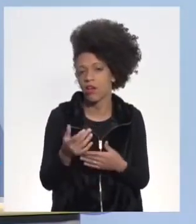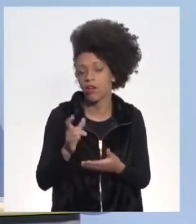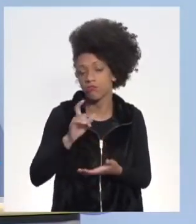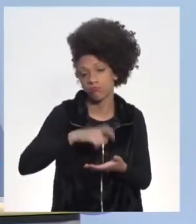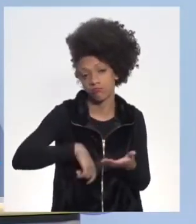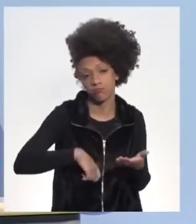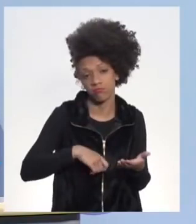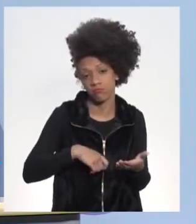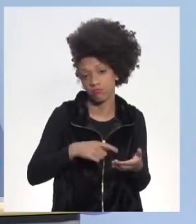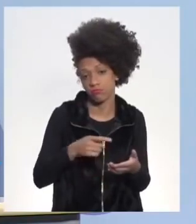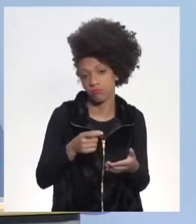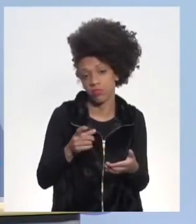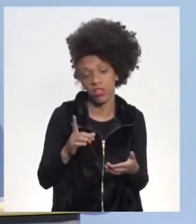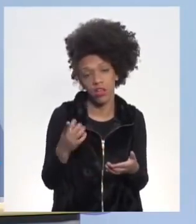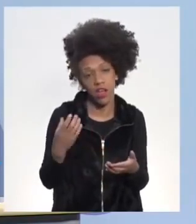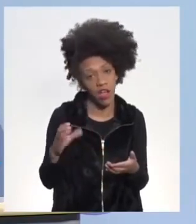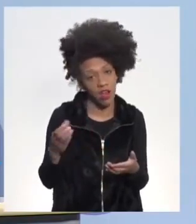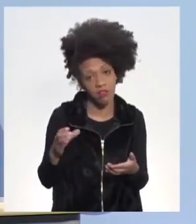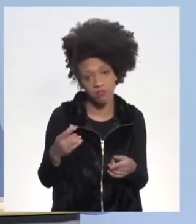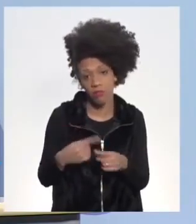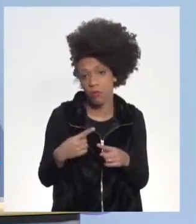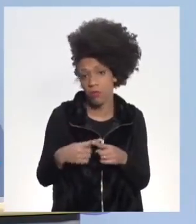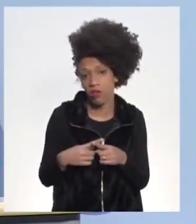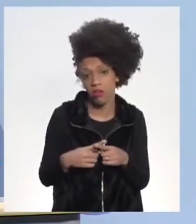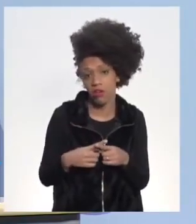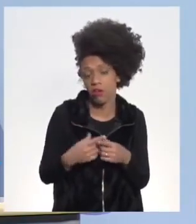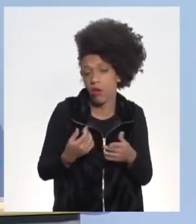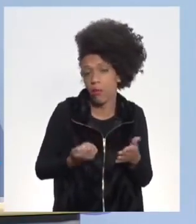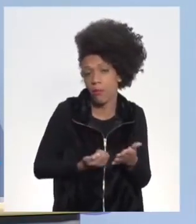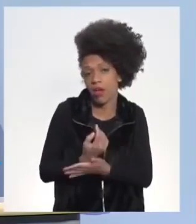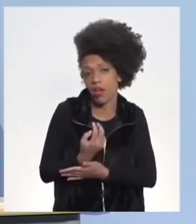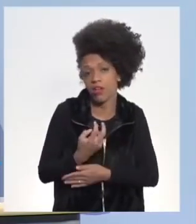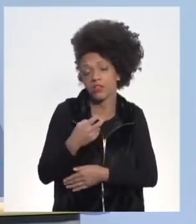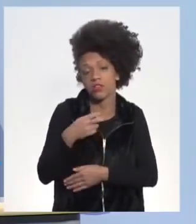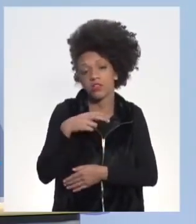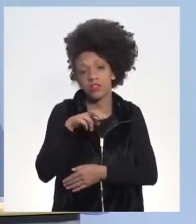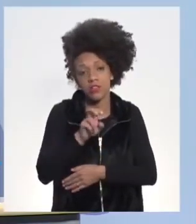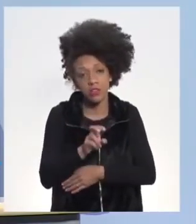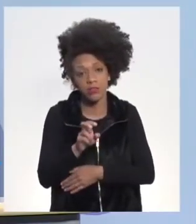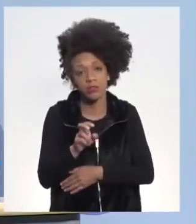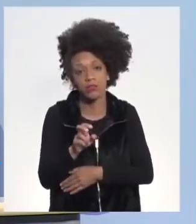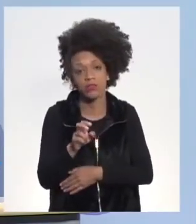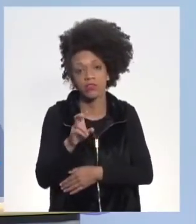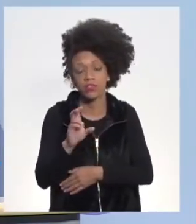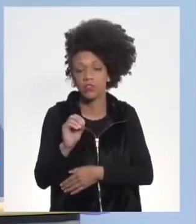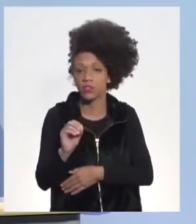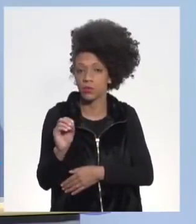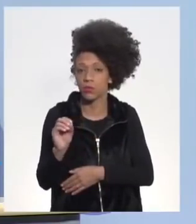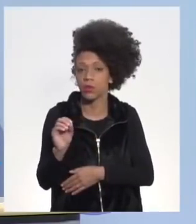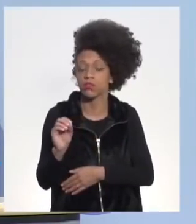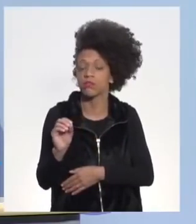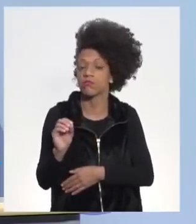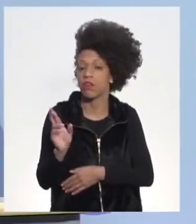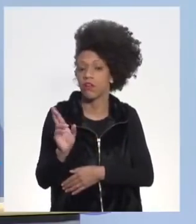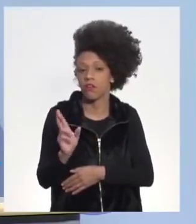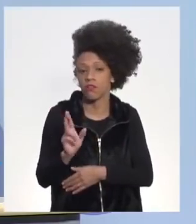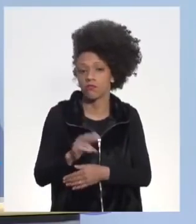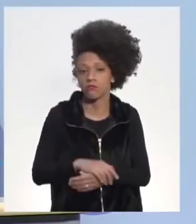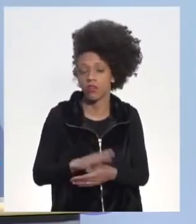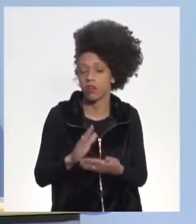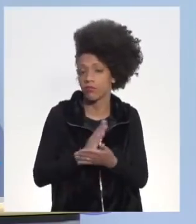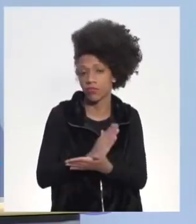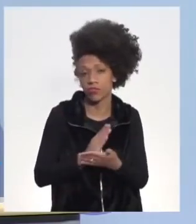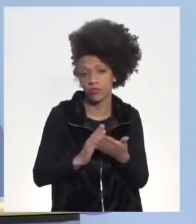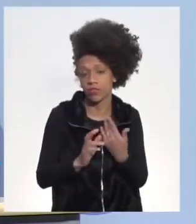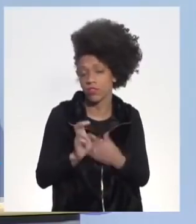vai pagar apenas 5 parcelas de R$50, sem juros. Ou seja, ele vai dividir lá a dívida dele em 5